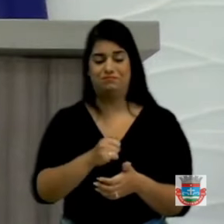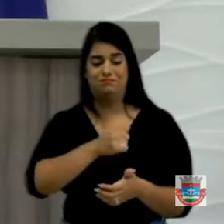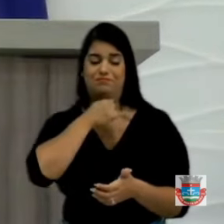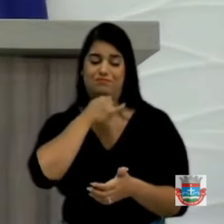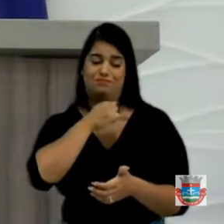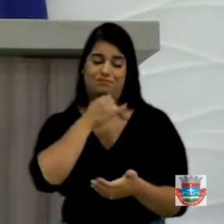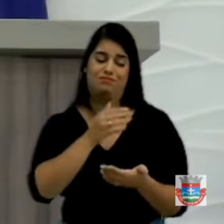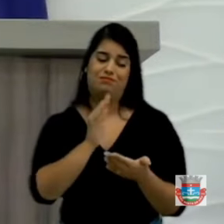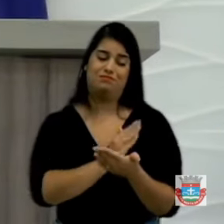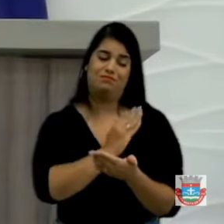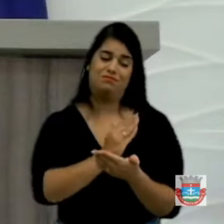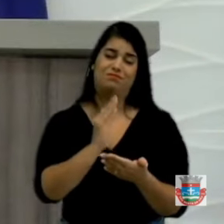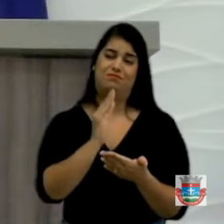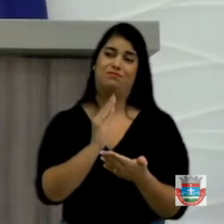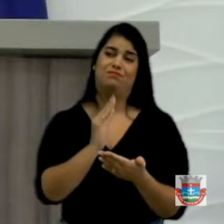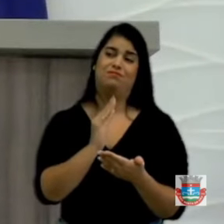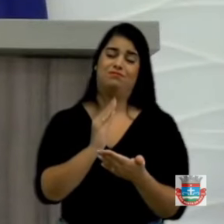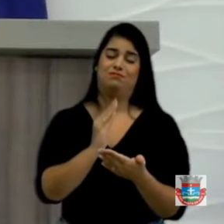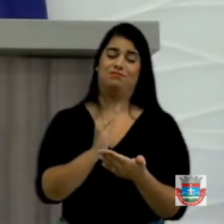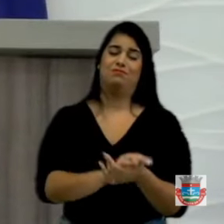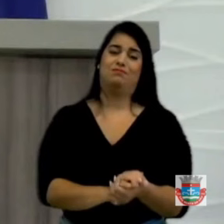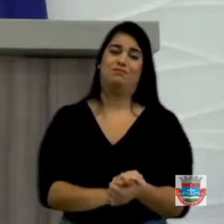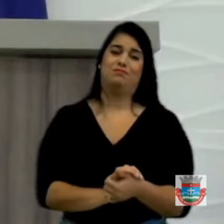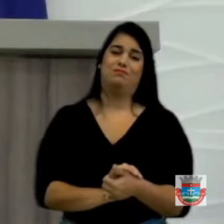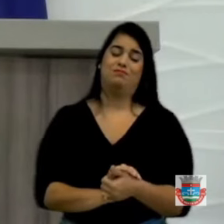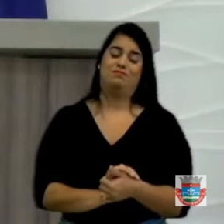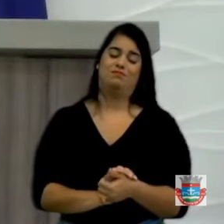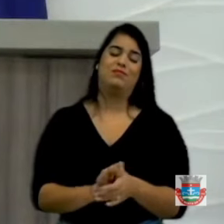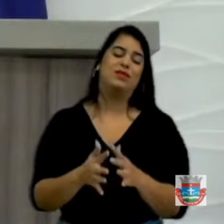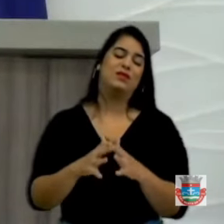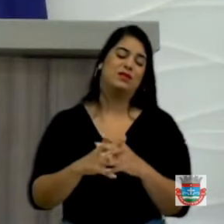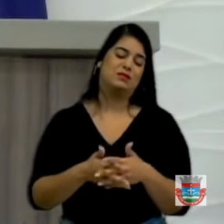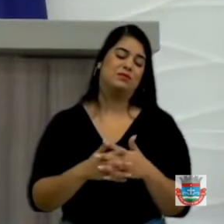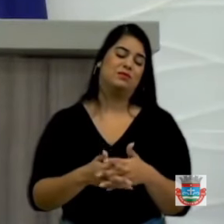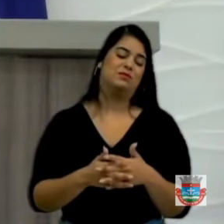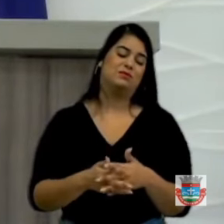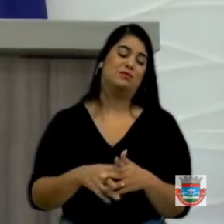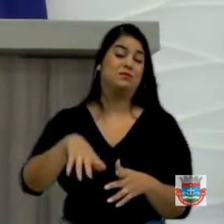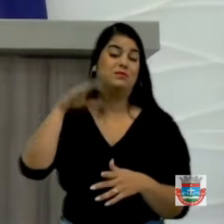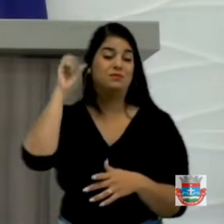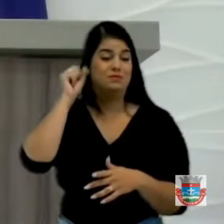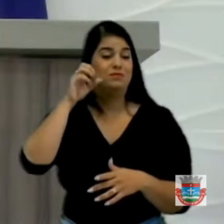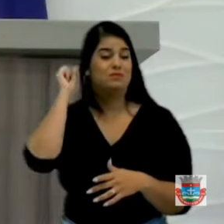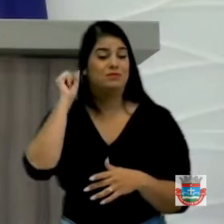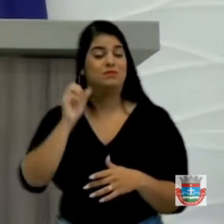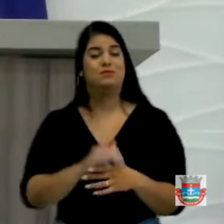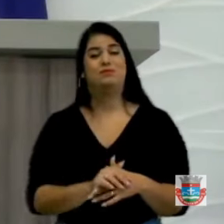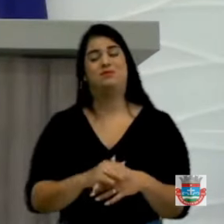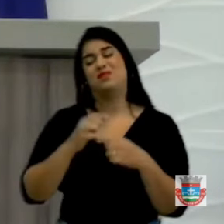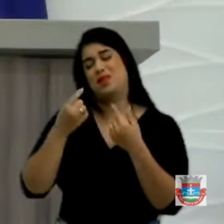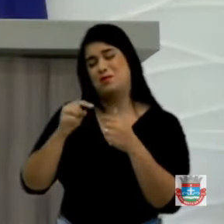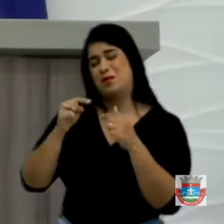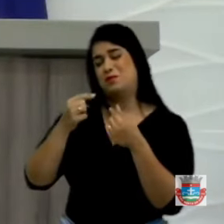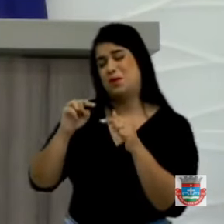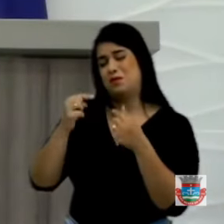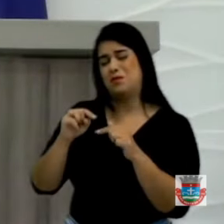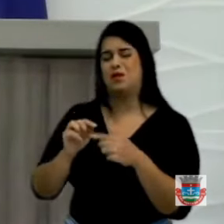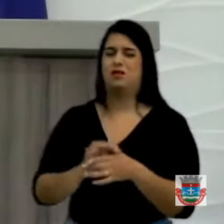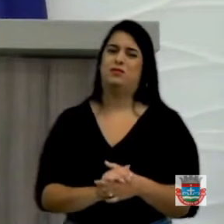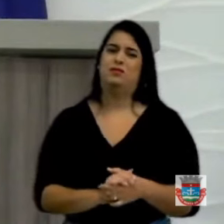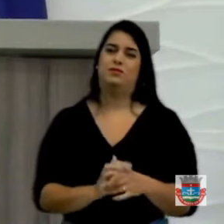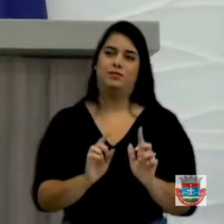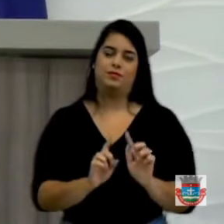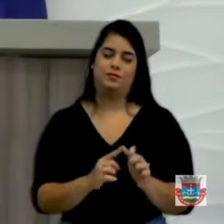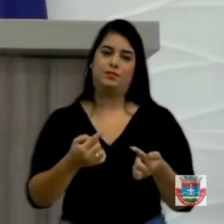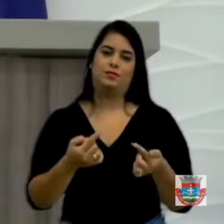vezes com certas atitudes, com certas situações que a gente escuta, de querer denigrir.